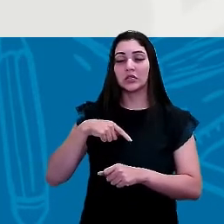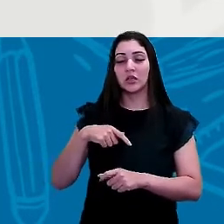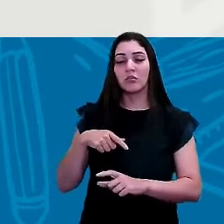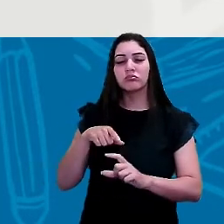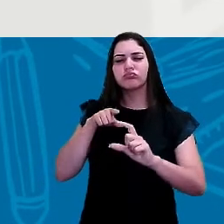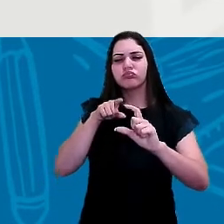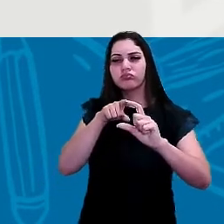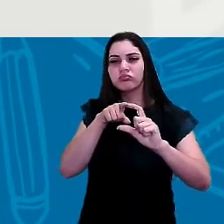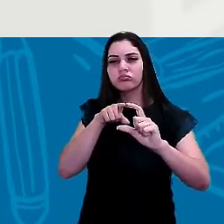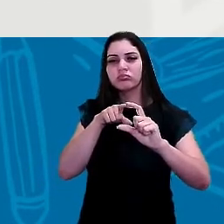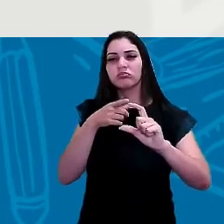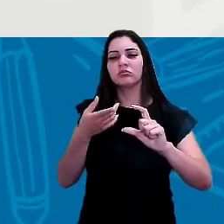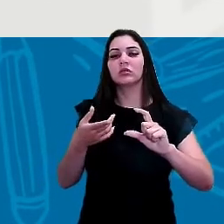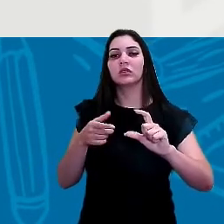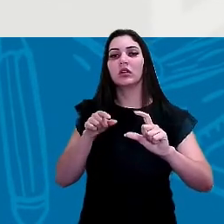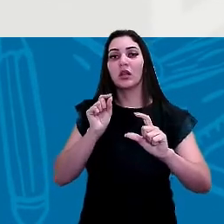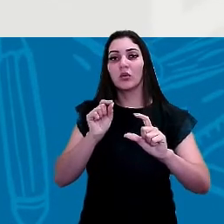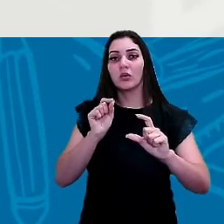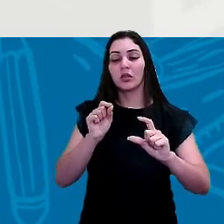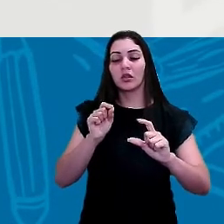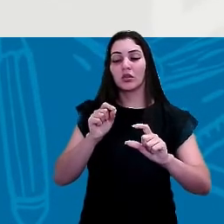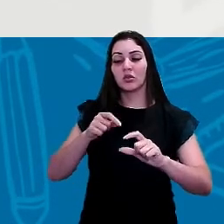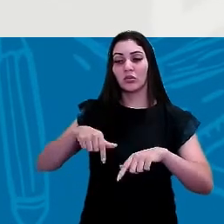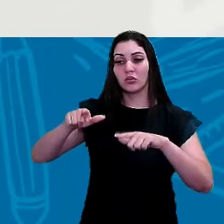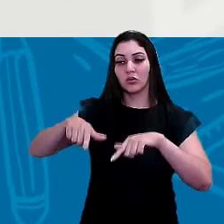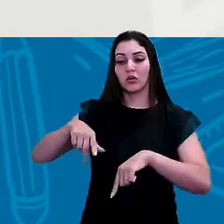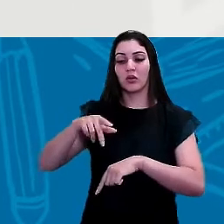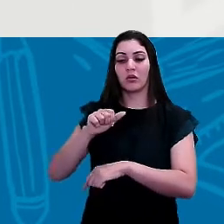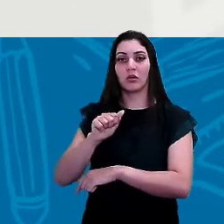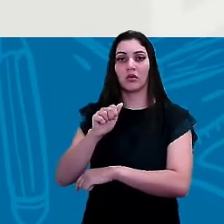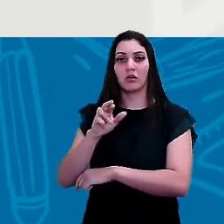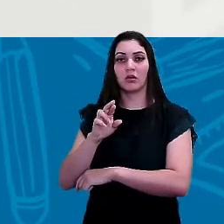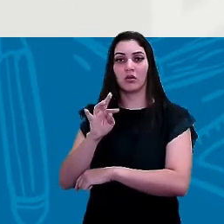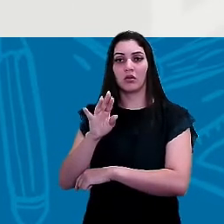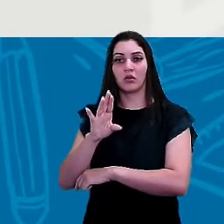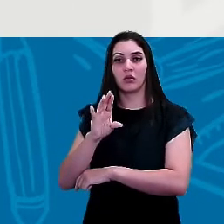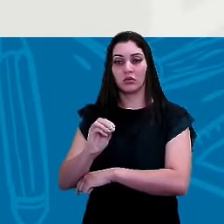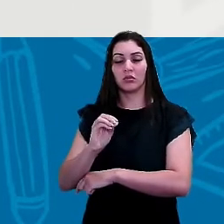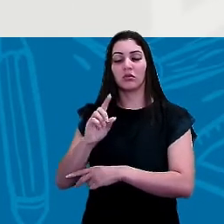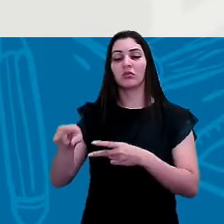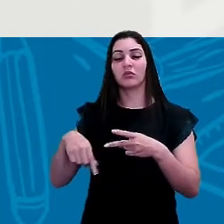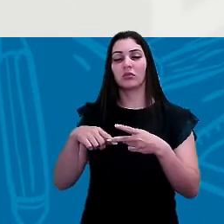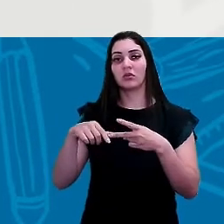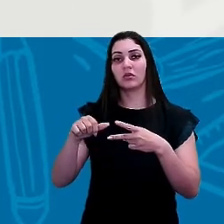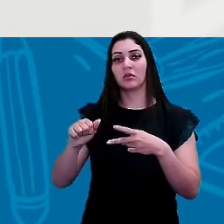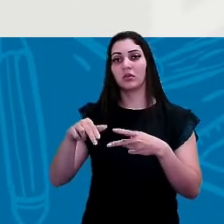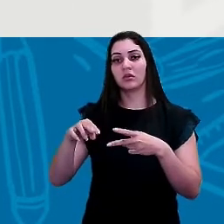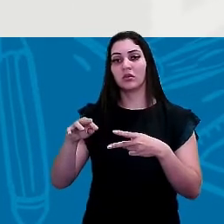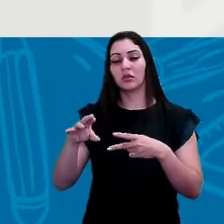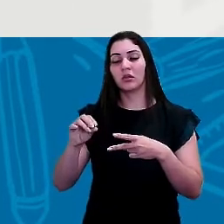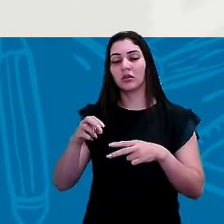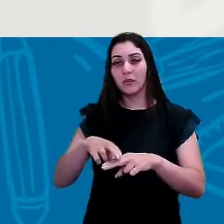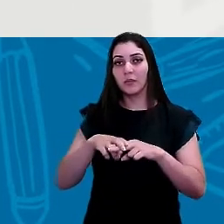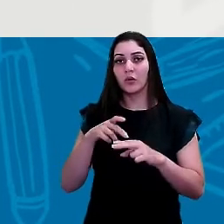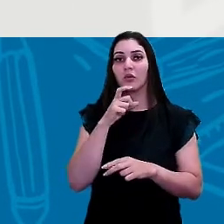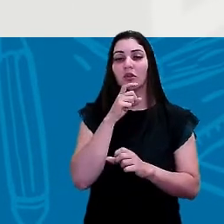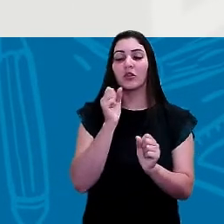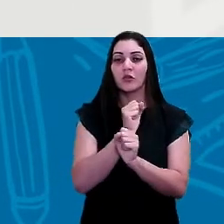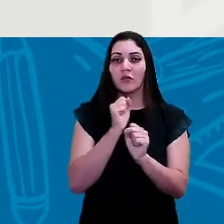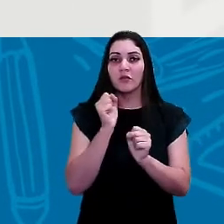nas regiões polares do Ártico e da Antártica, já que o frio facilita a transformação química dos elementos que reagem com o